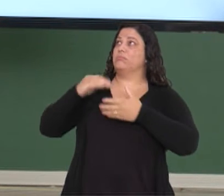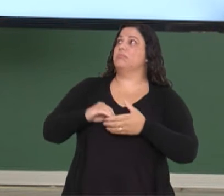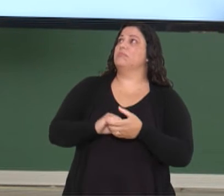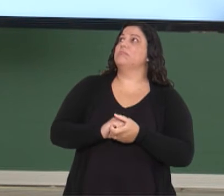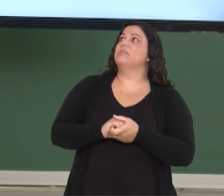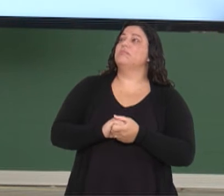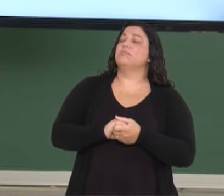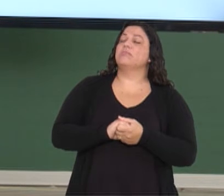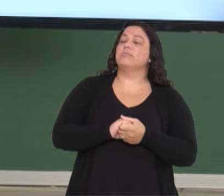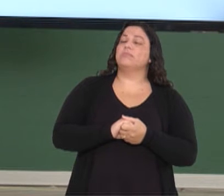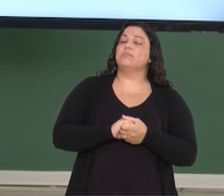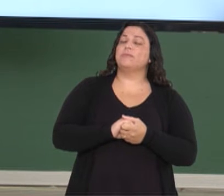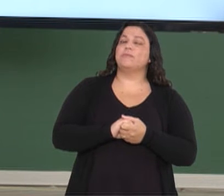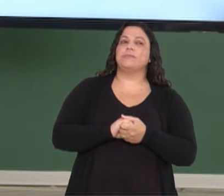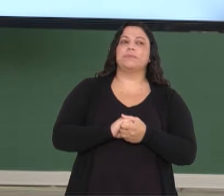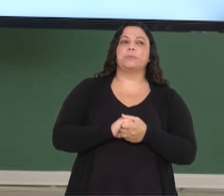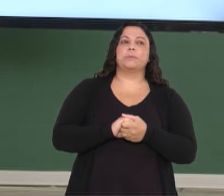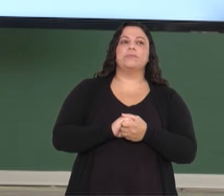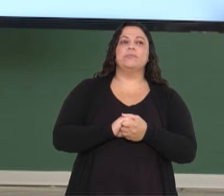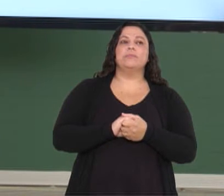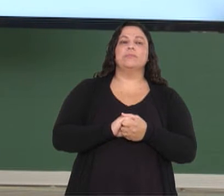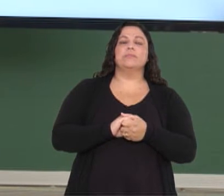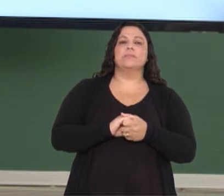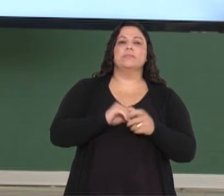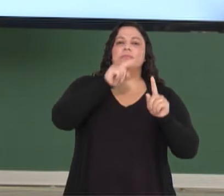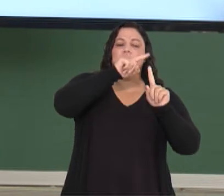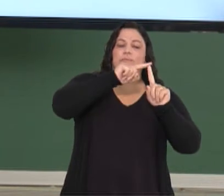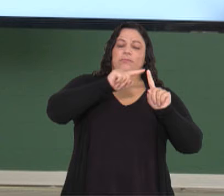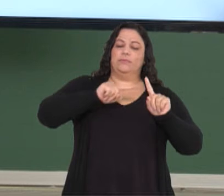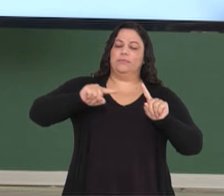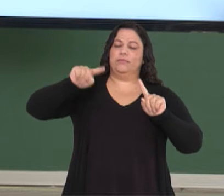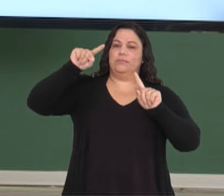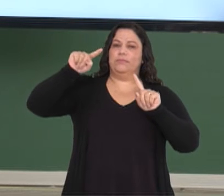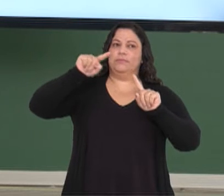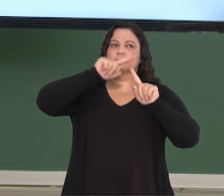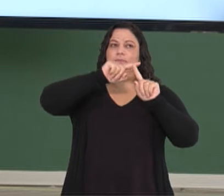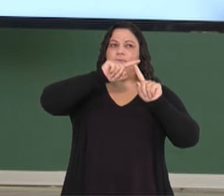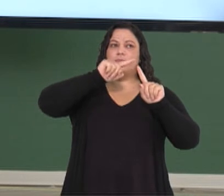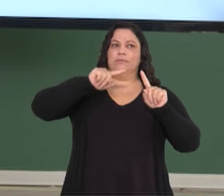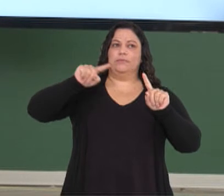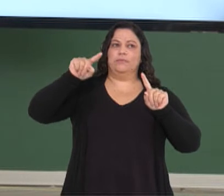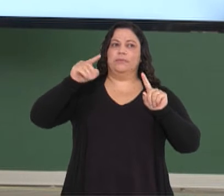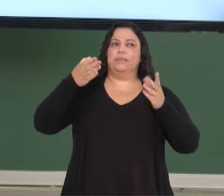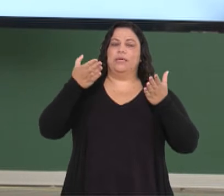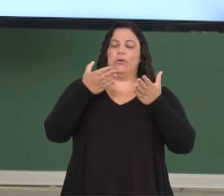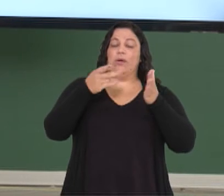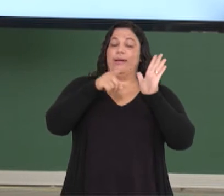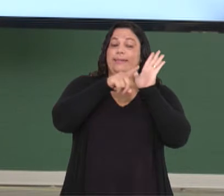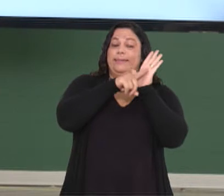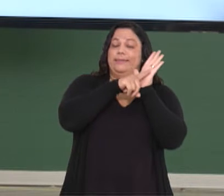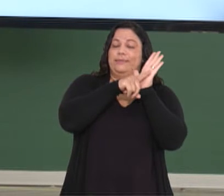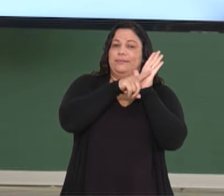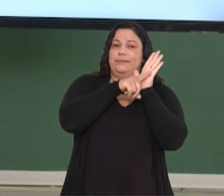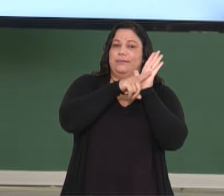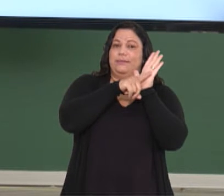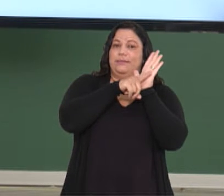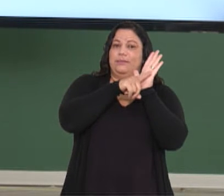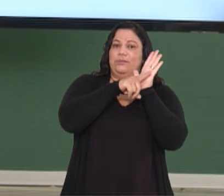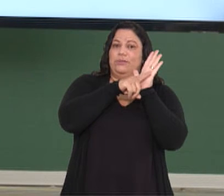vezes 2 dá 1, mais zero, 1. Próximo termo, negativo